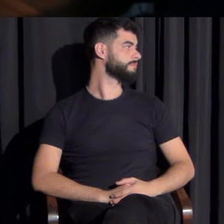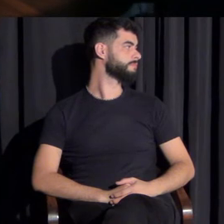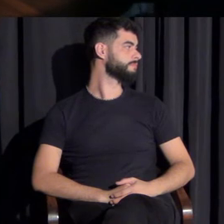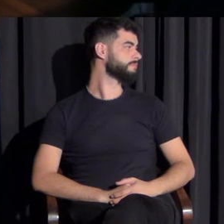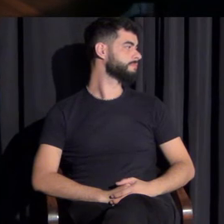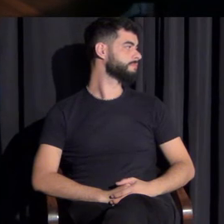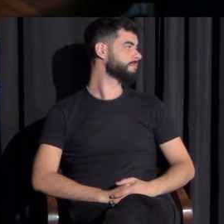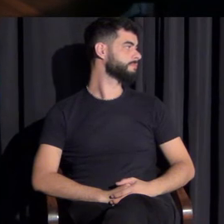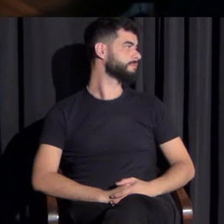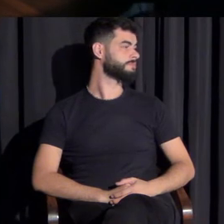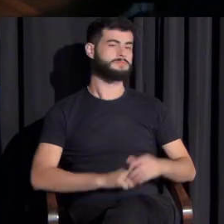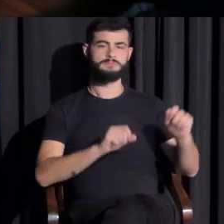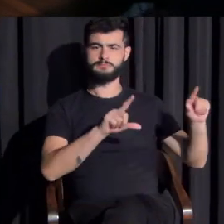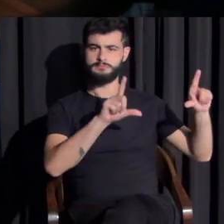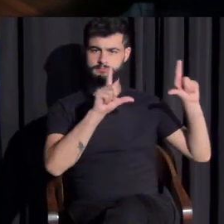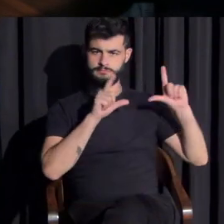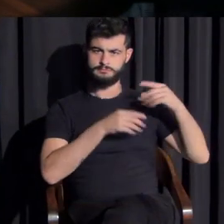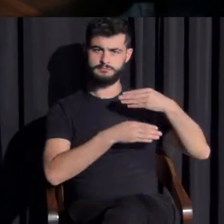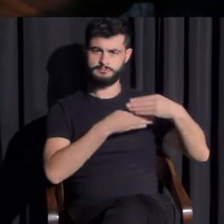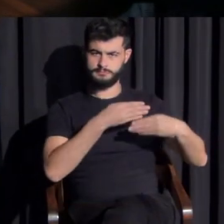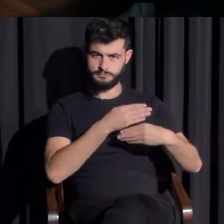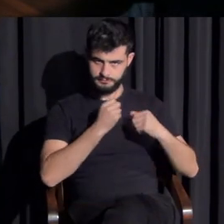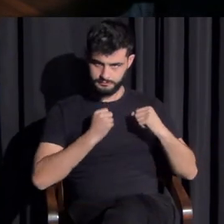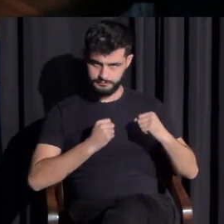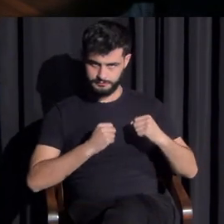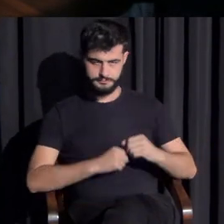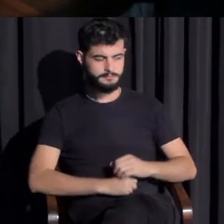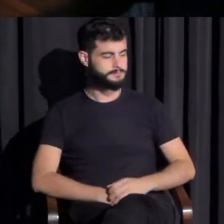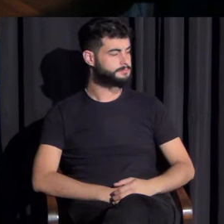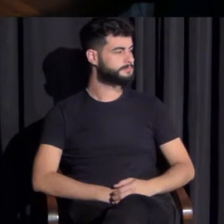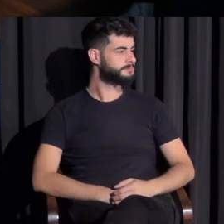Miguel, se puder colocar a apresentação, por favor.